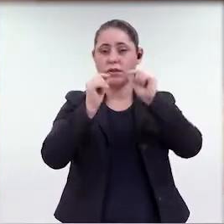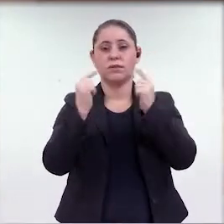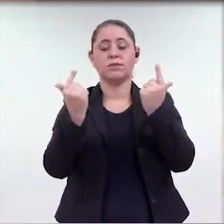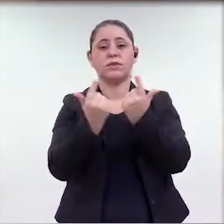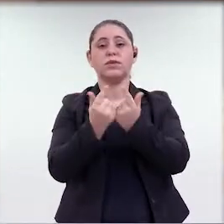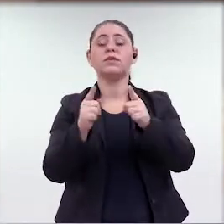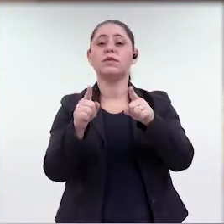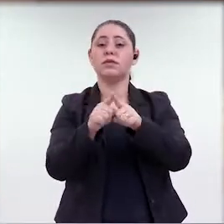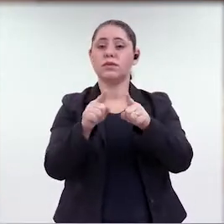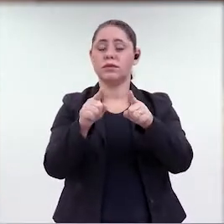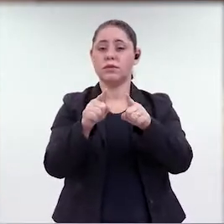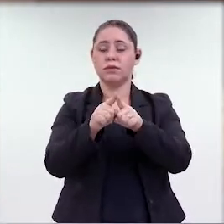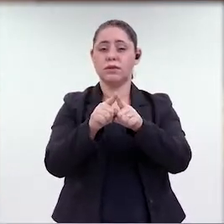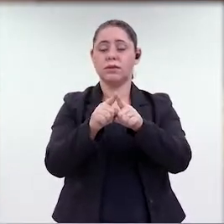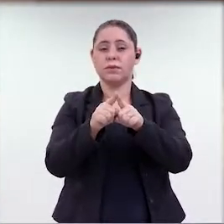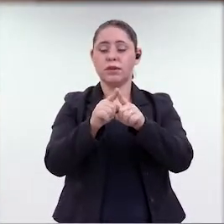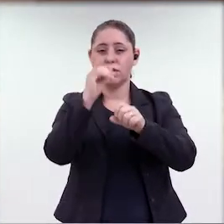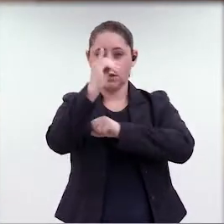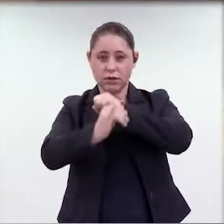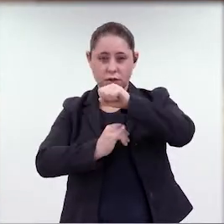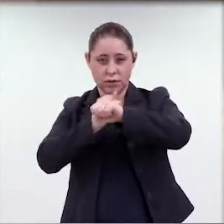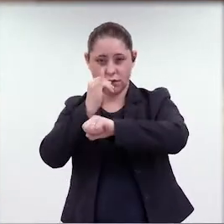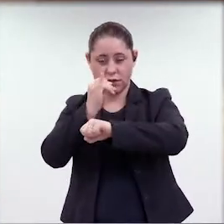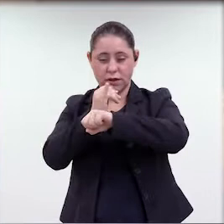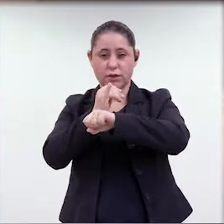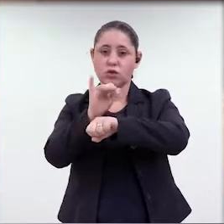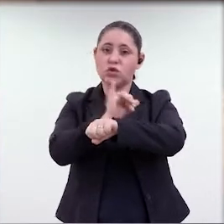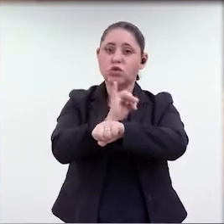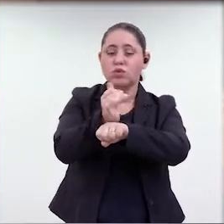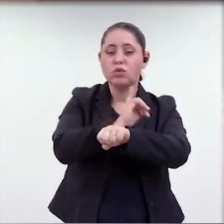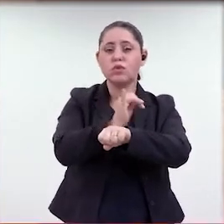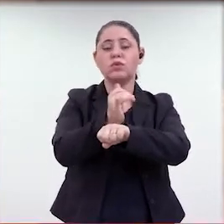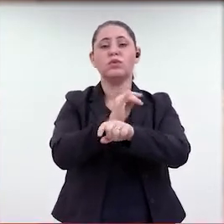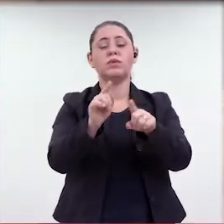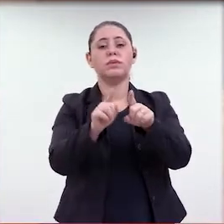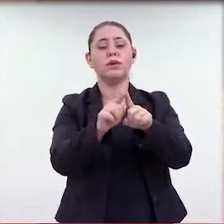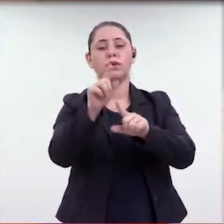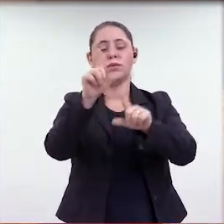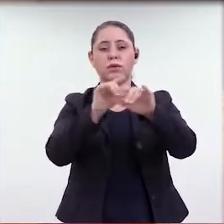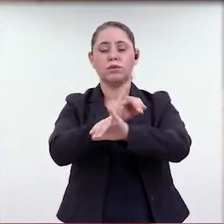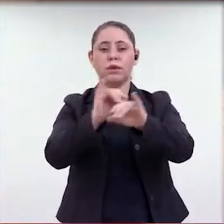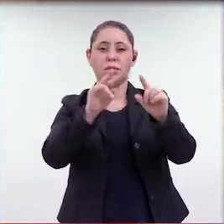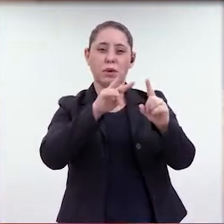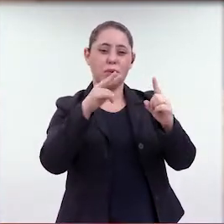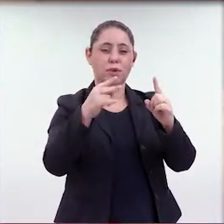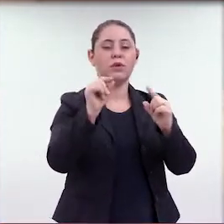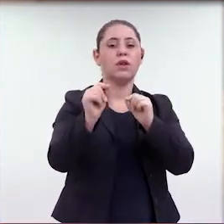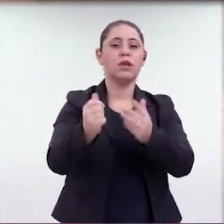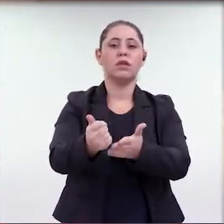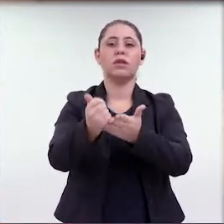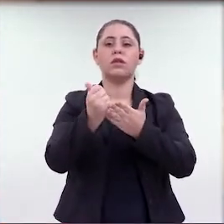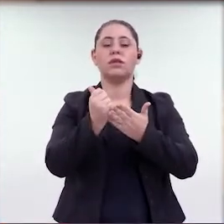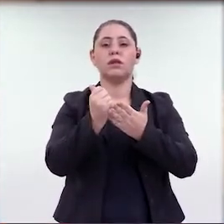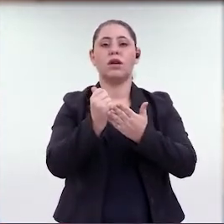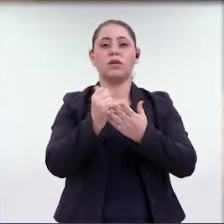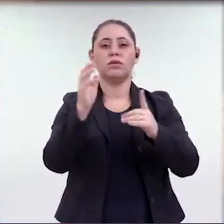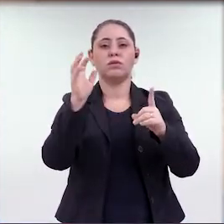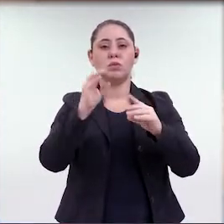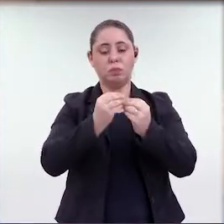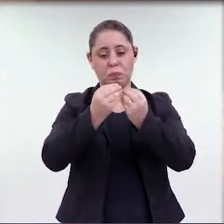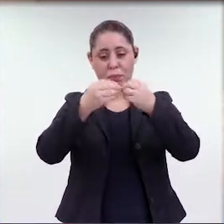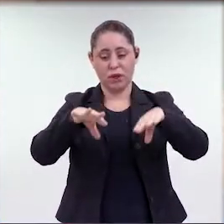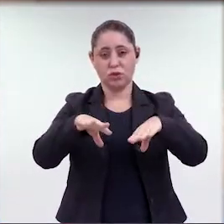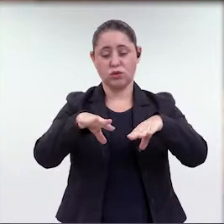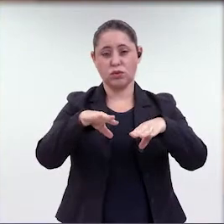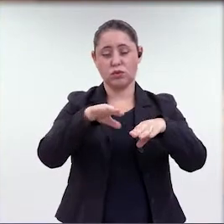Rádio Assembleia e pelos nossos canais via internet, também pelo YouTube. O programa Perspectiva, ele está trazendo